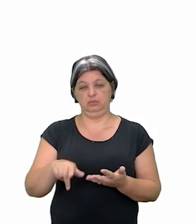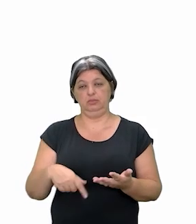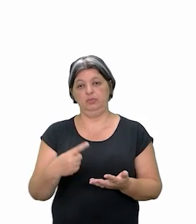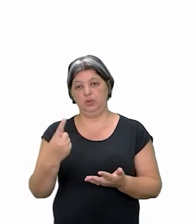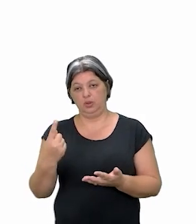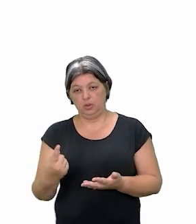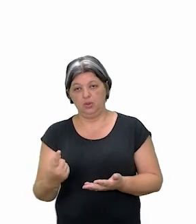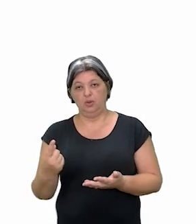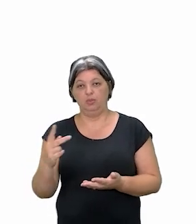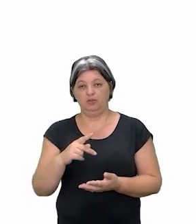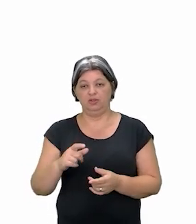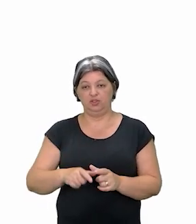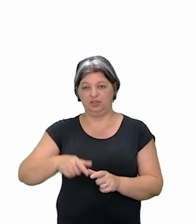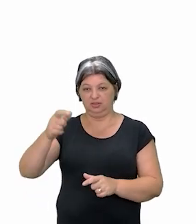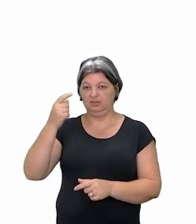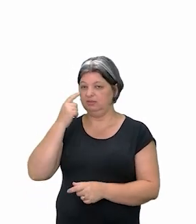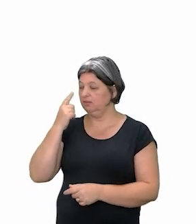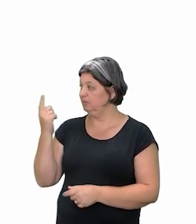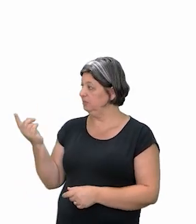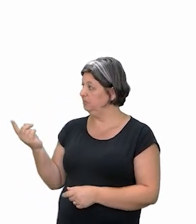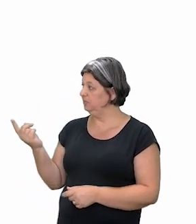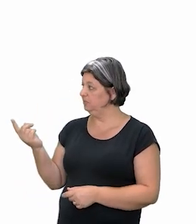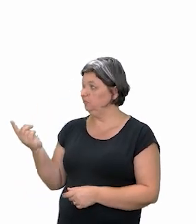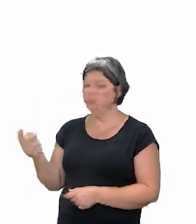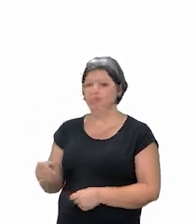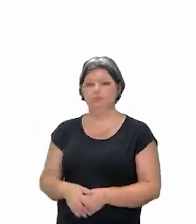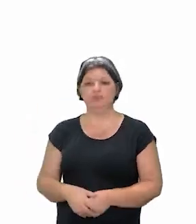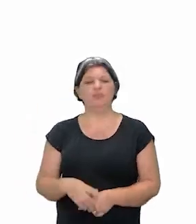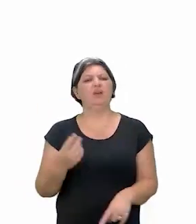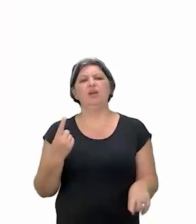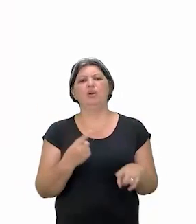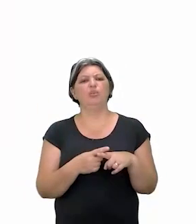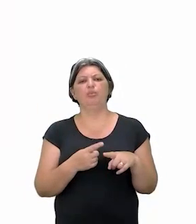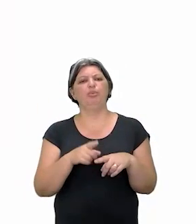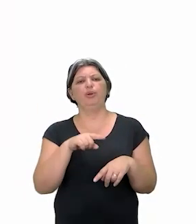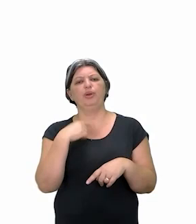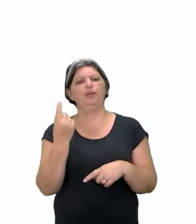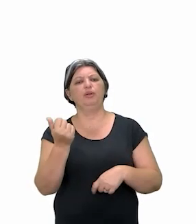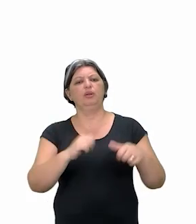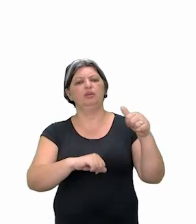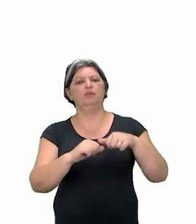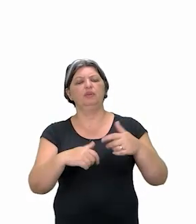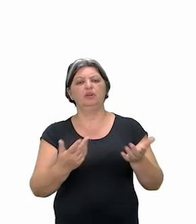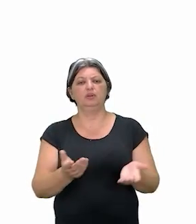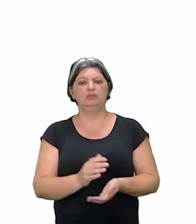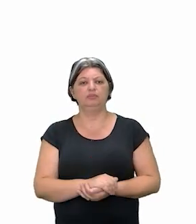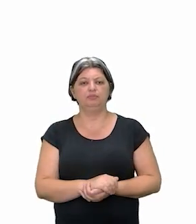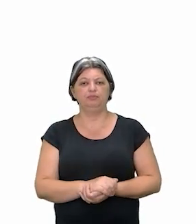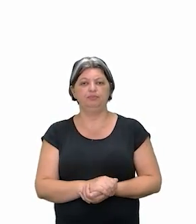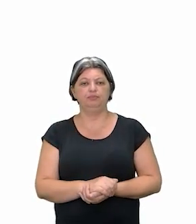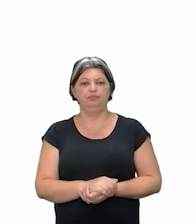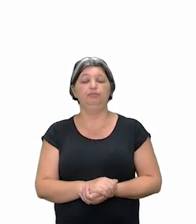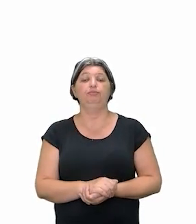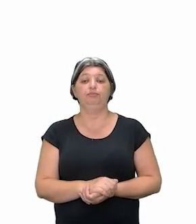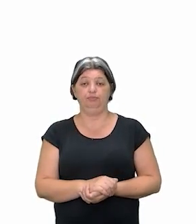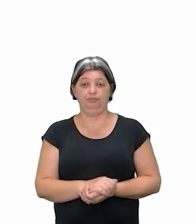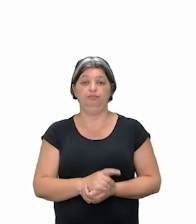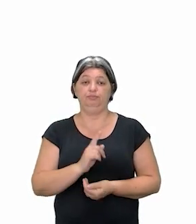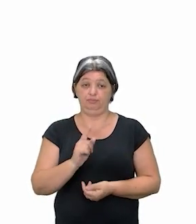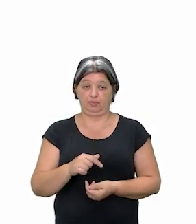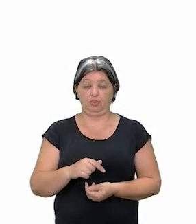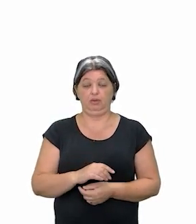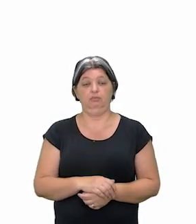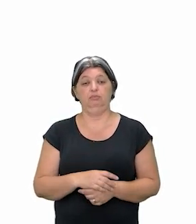mãos abertas, né? Assim, querendo dizer, por que a gente está avaliando? Por que estamos fazendo isso? Né? Então, essas